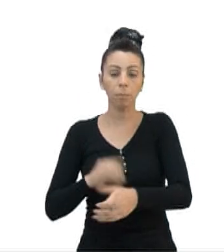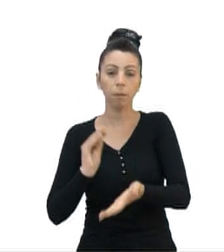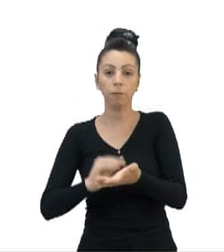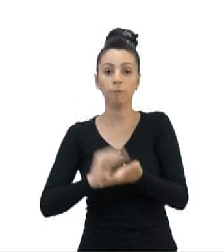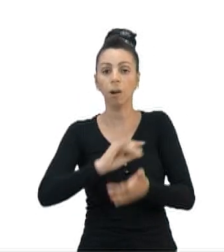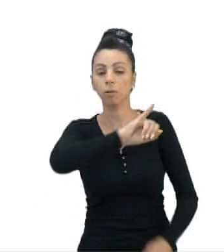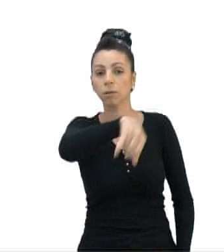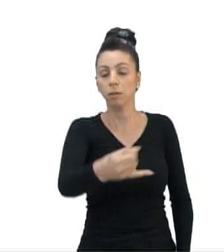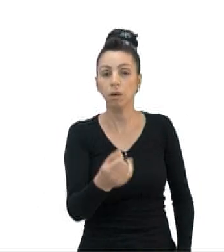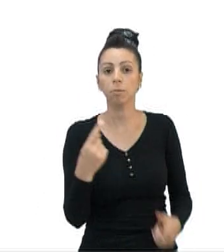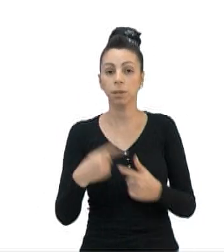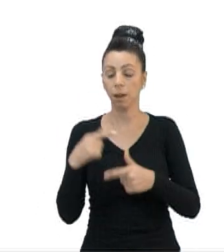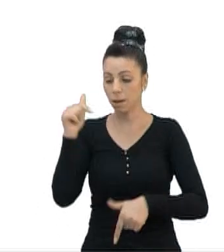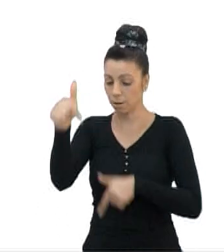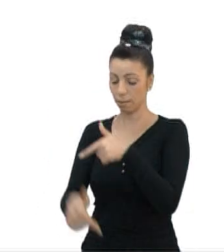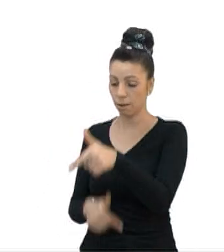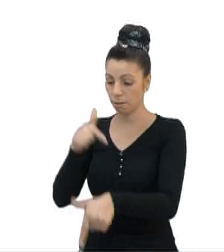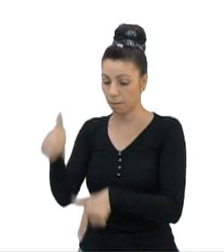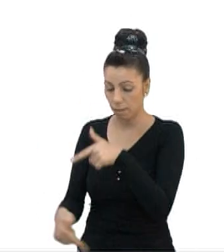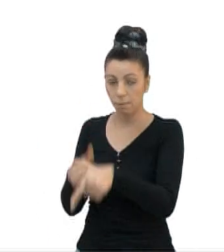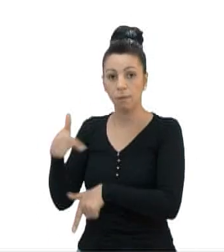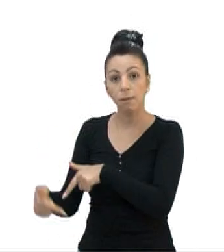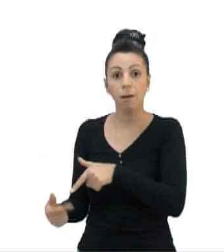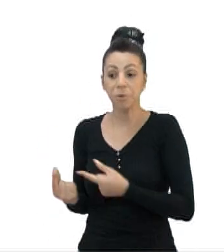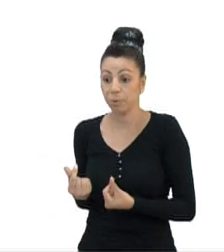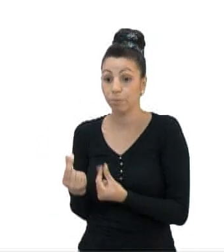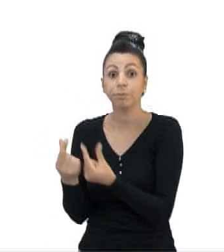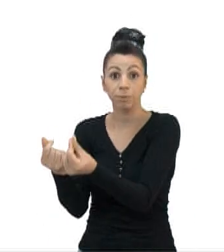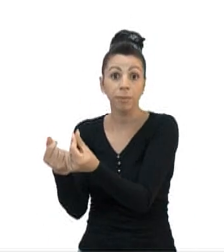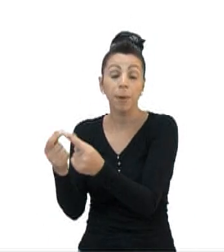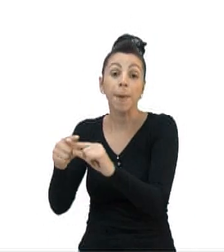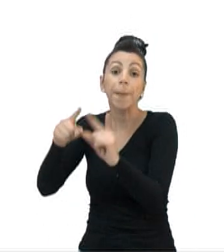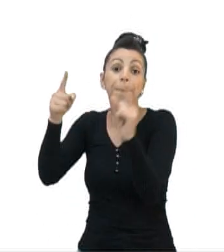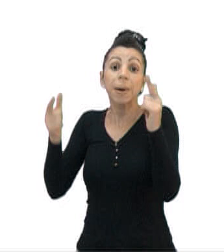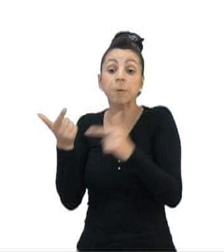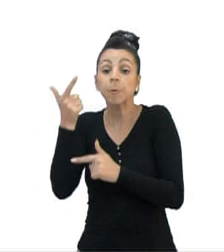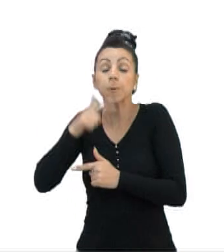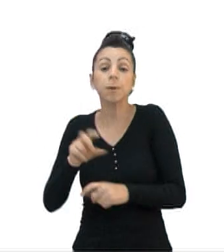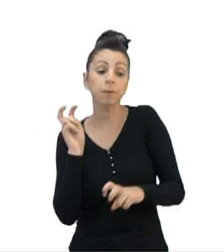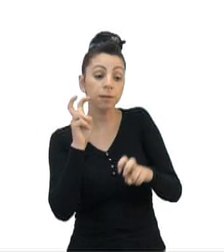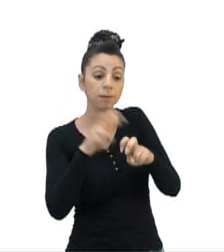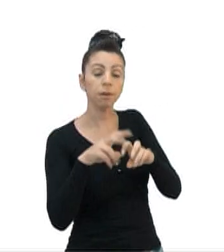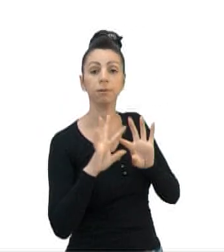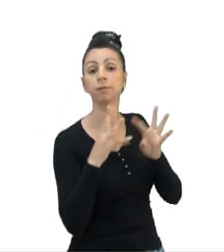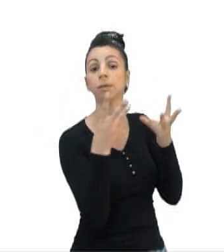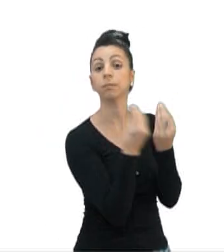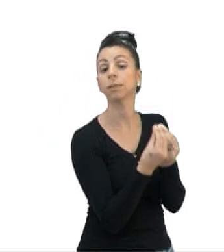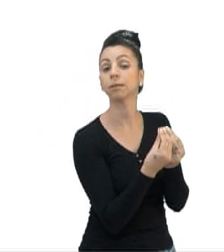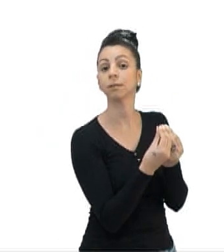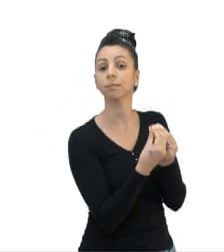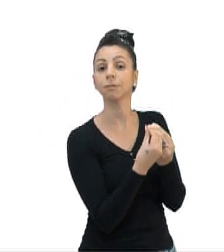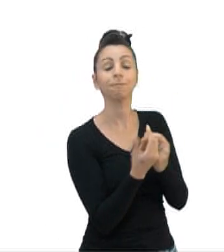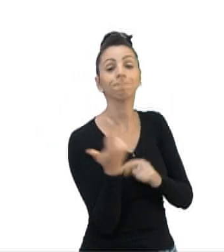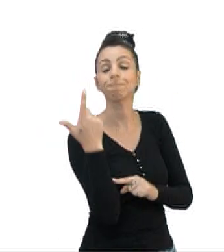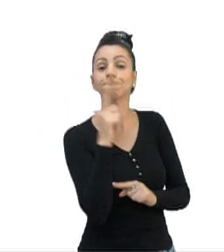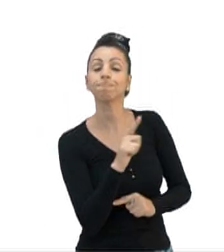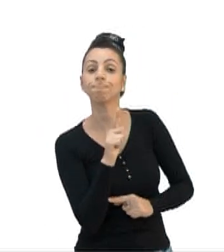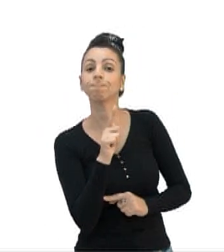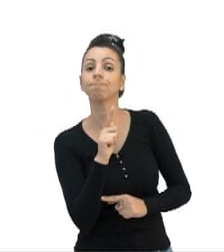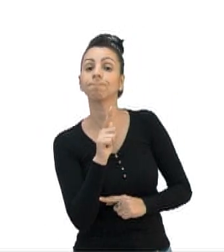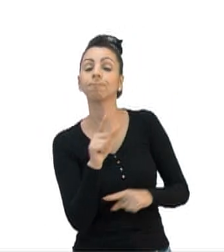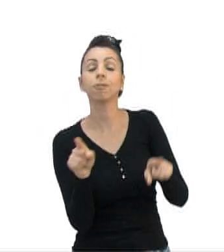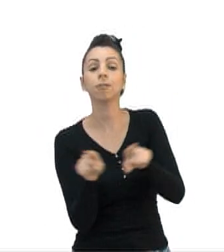trabalha tanto, né? E aí até tem uma renda bacana, mas ela não consegue sentar com a família, ela não consegue